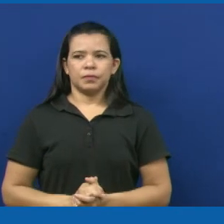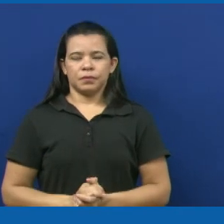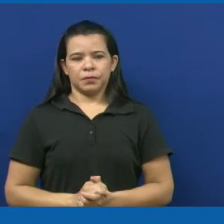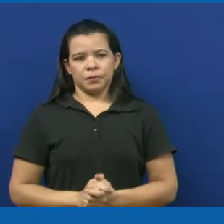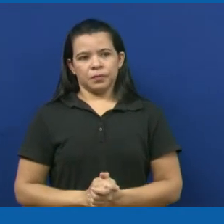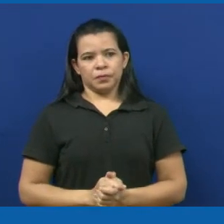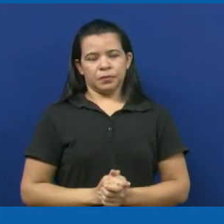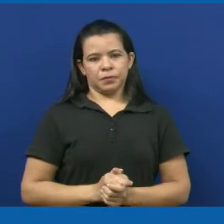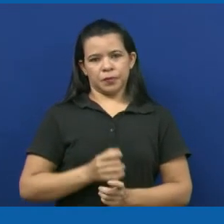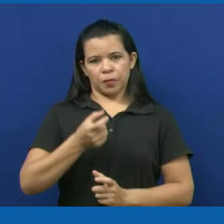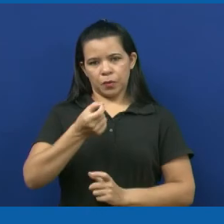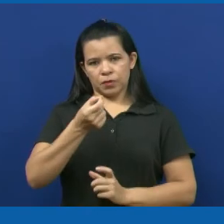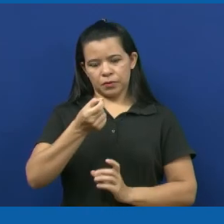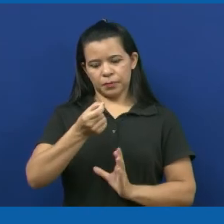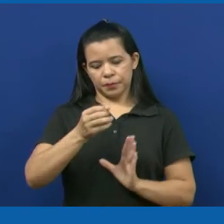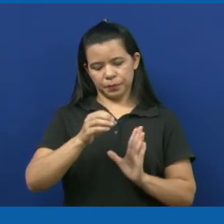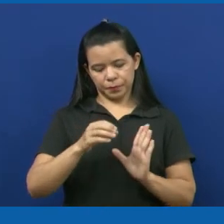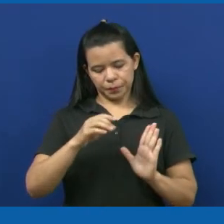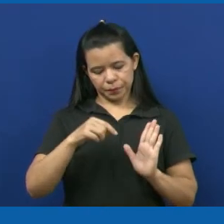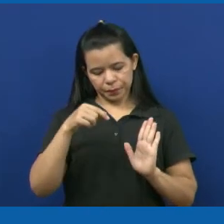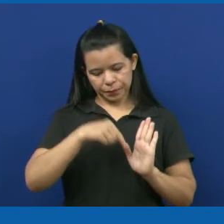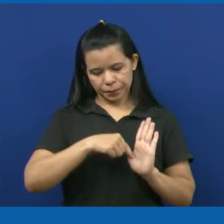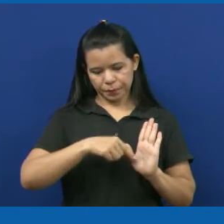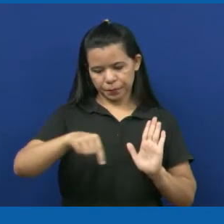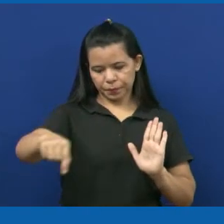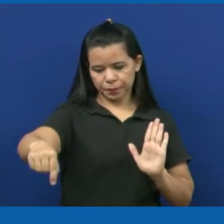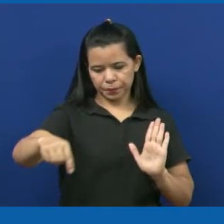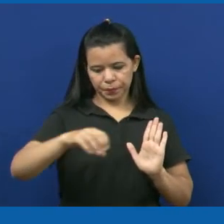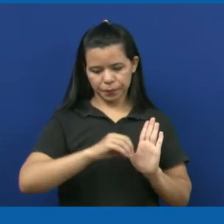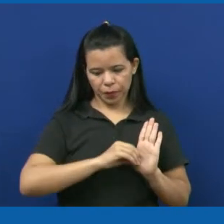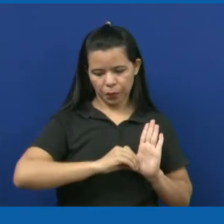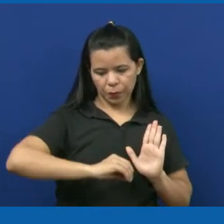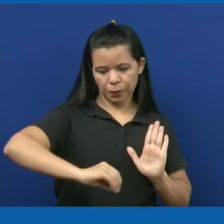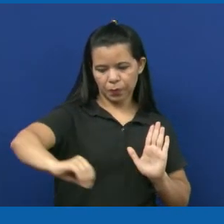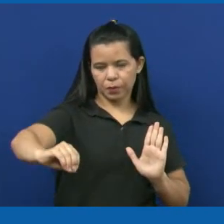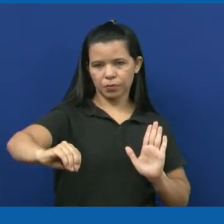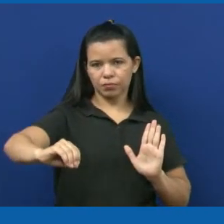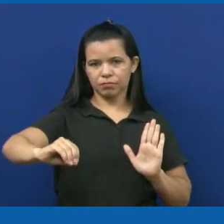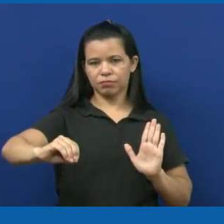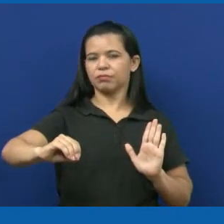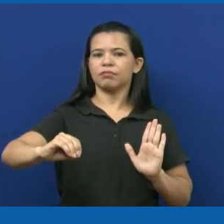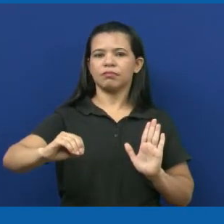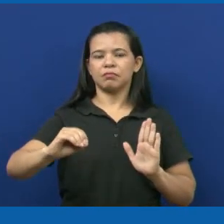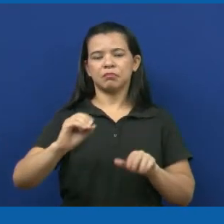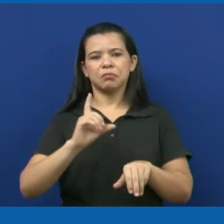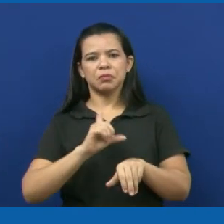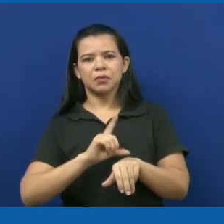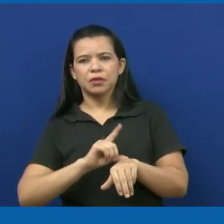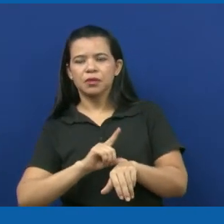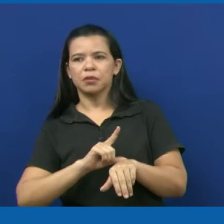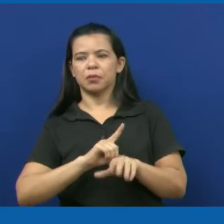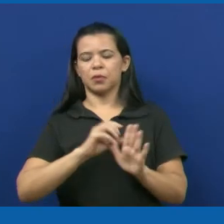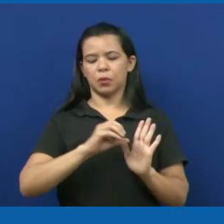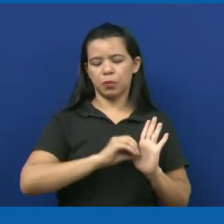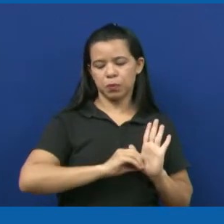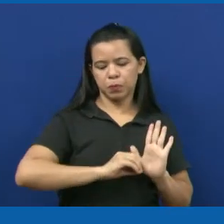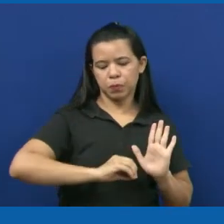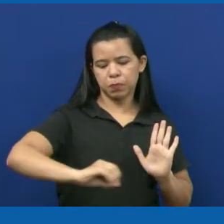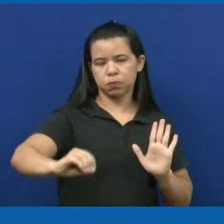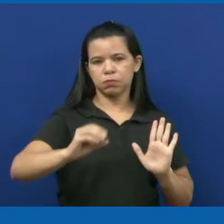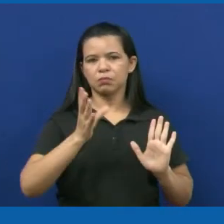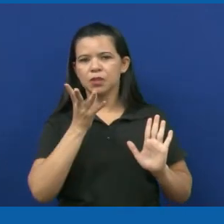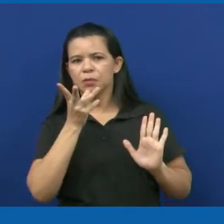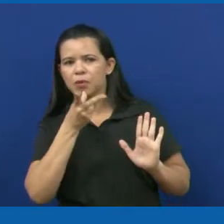bolinha deve se deslocar de um ponto A até um ponto B. A velocidade da bolinha e o tempo correspondente que ela gasta nesse